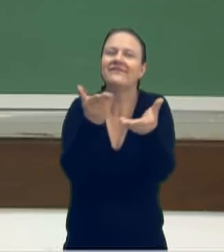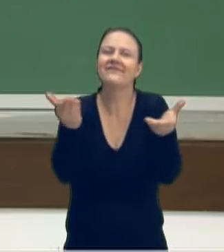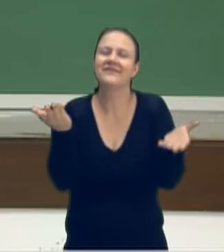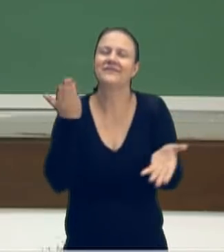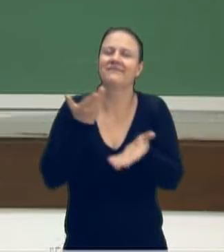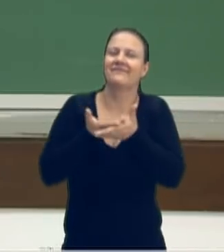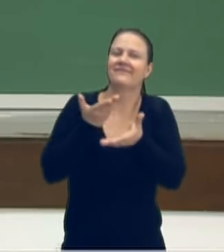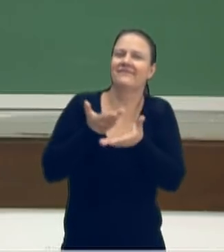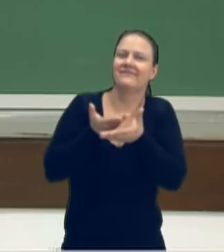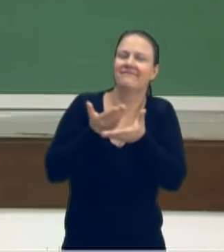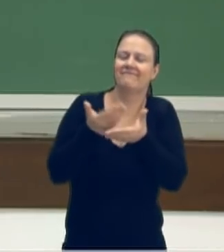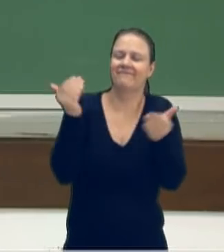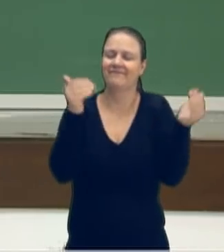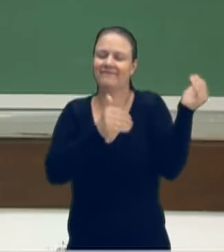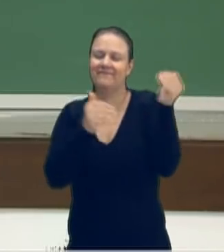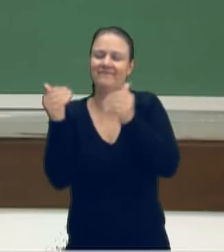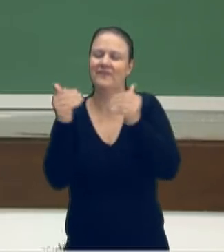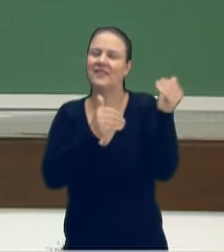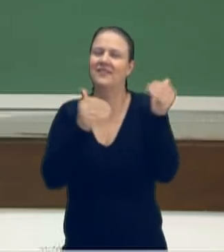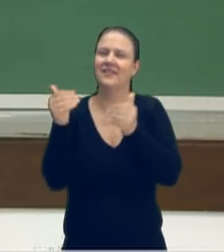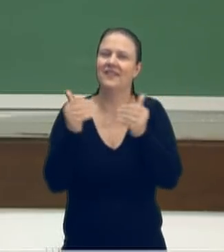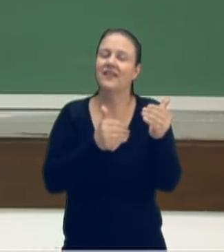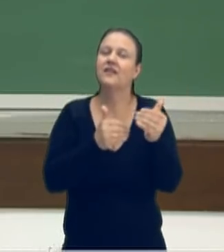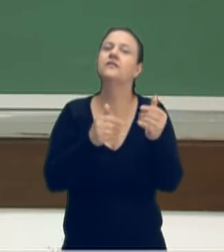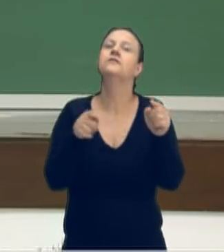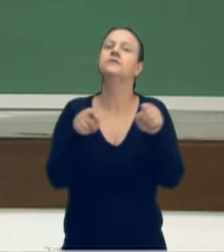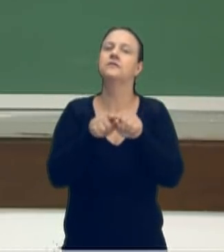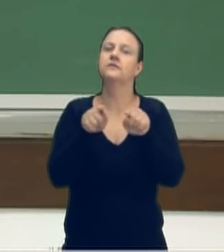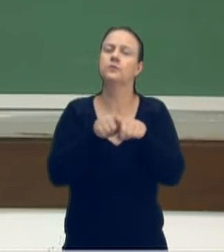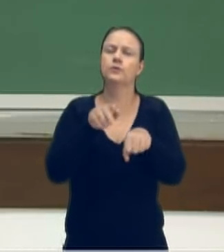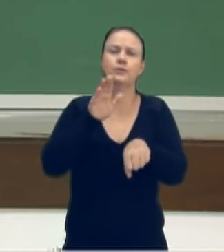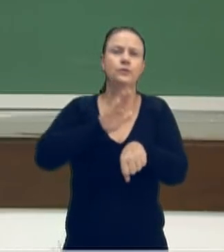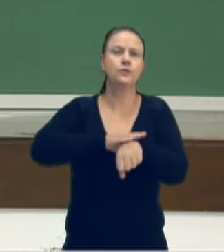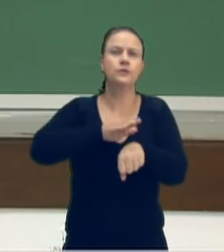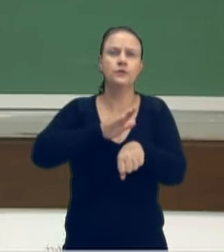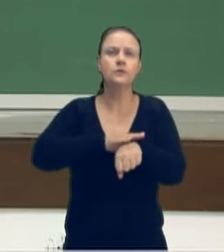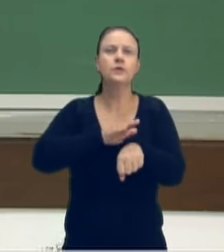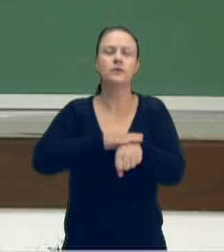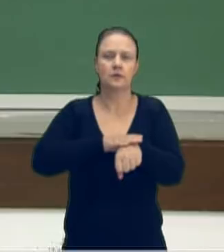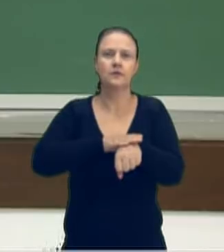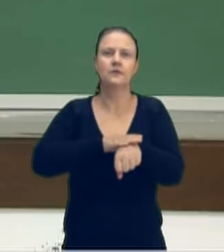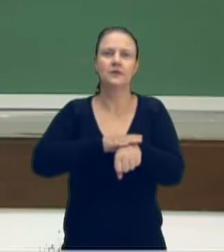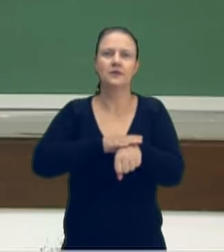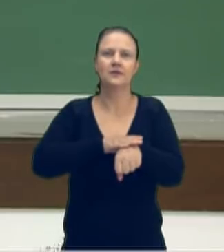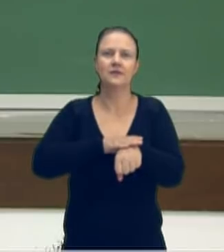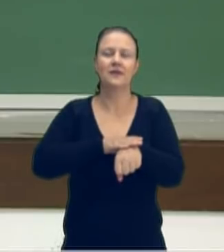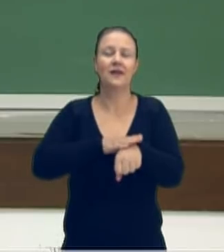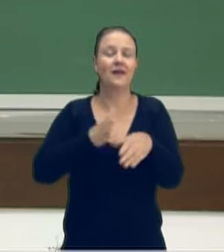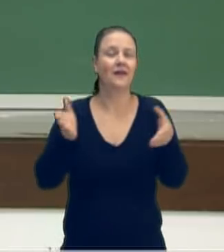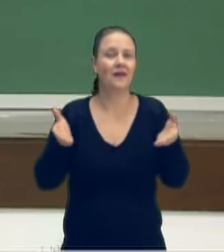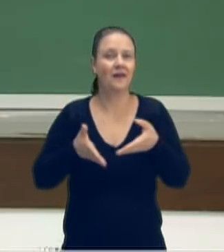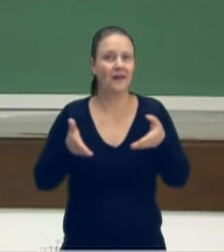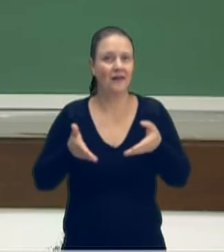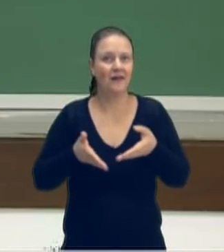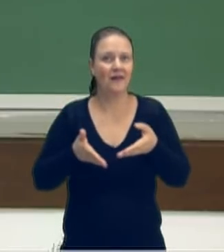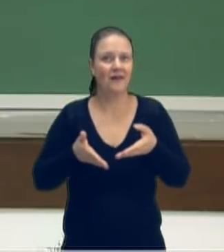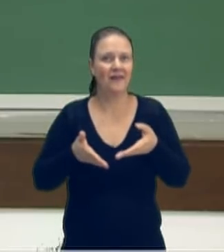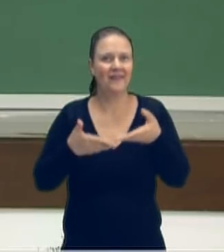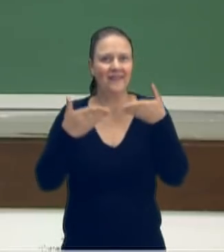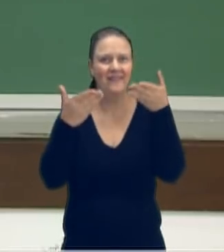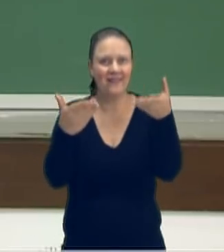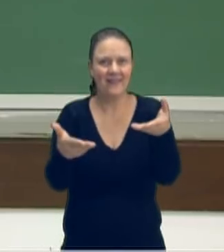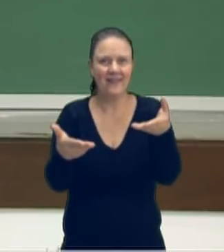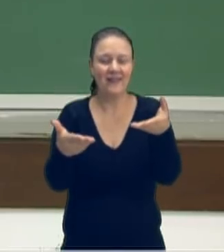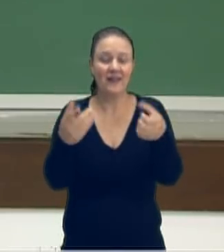aula, participaram com a gente e, nesse momento, dedicar essa aula pessoal